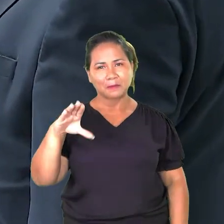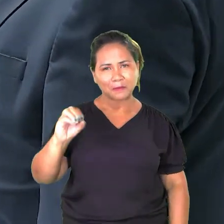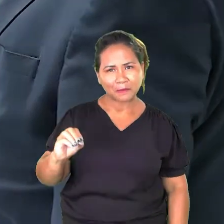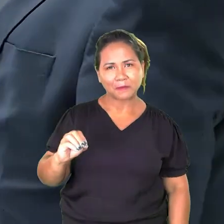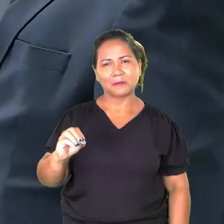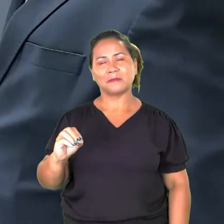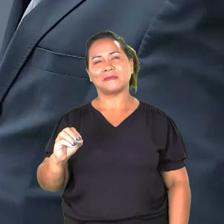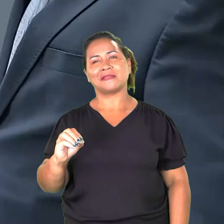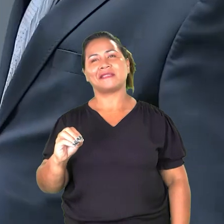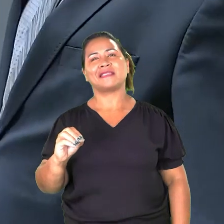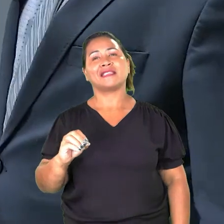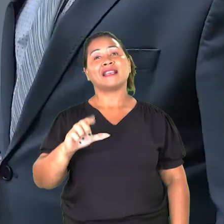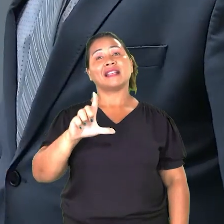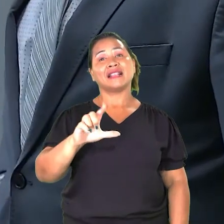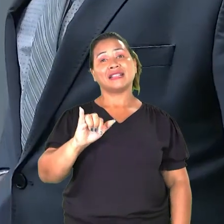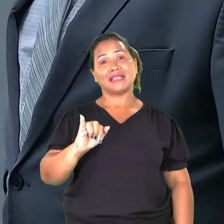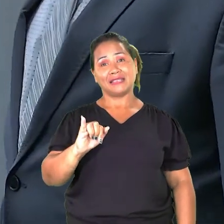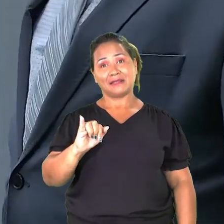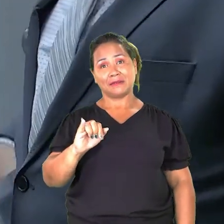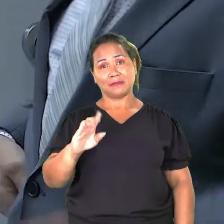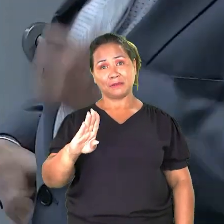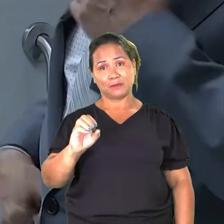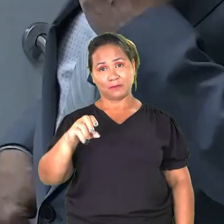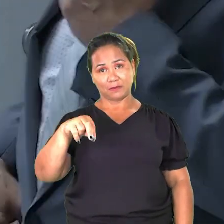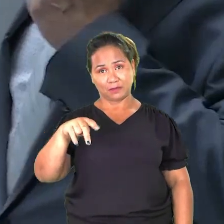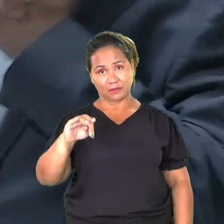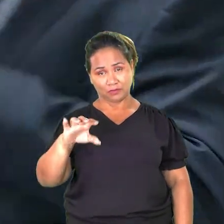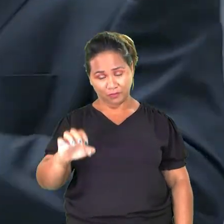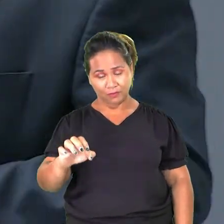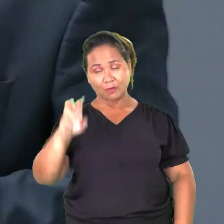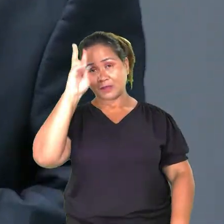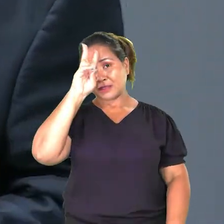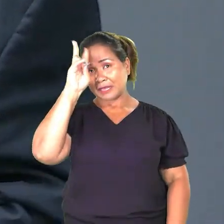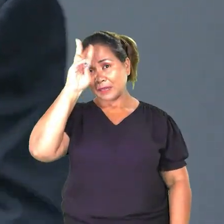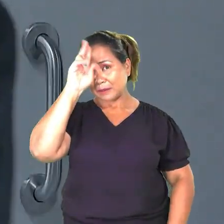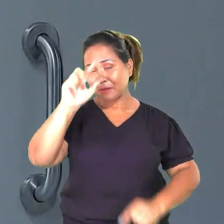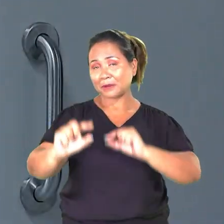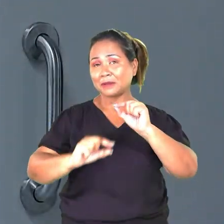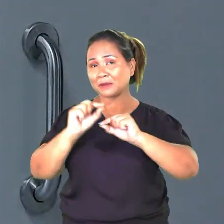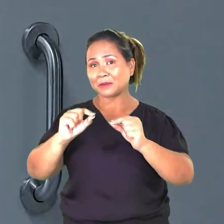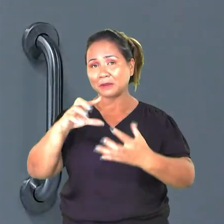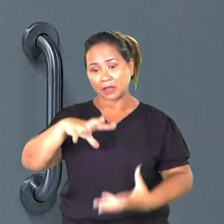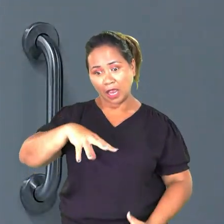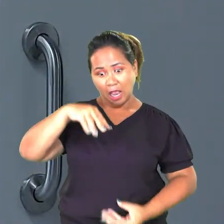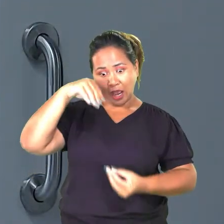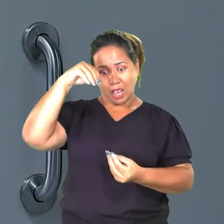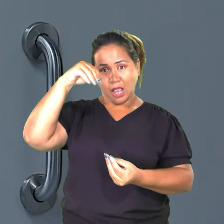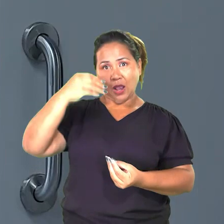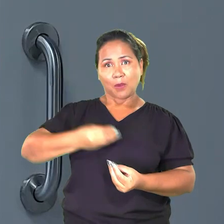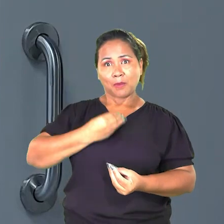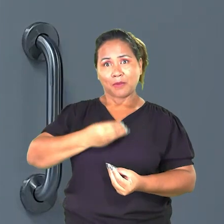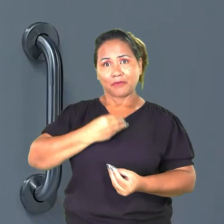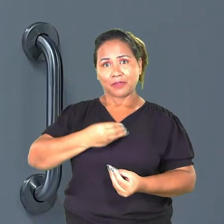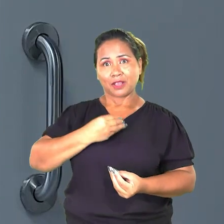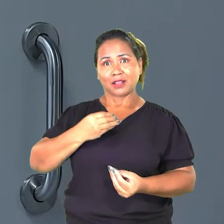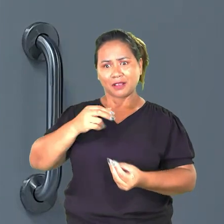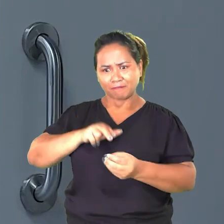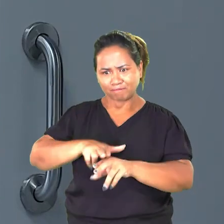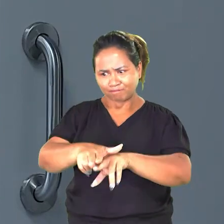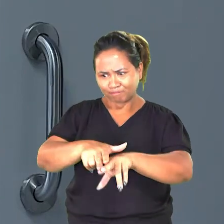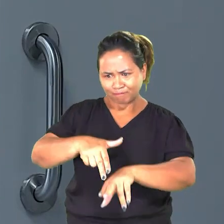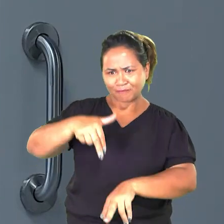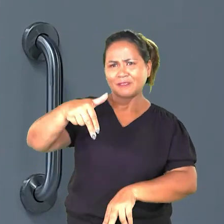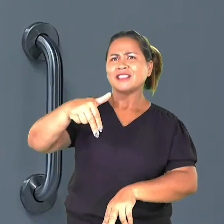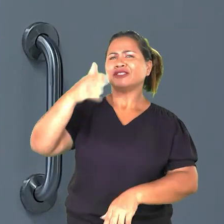Pena Trindade, da nossa querida de Bonete, e lembrando que na expressão bonfiniana, uma só alma está presente